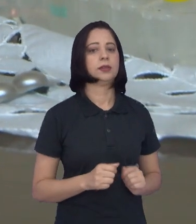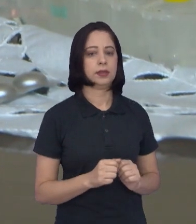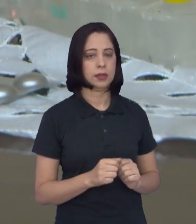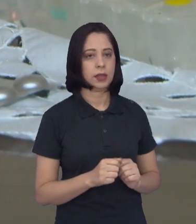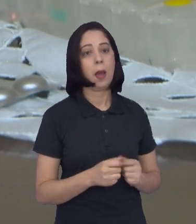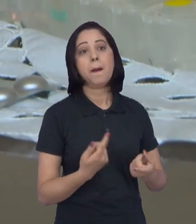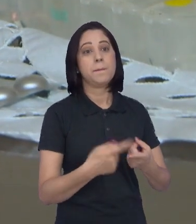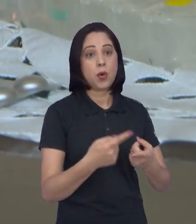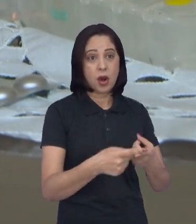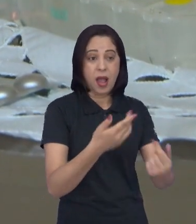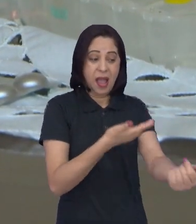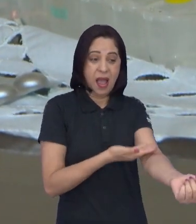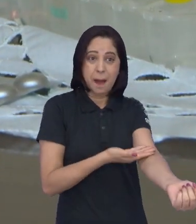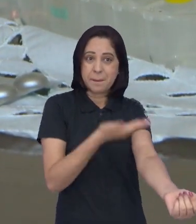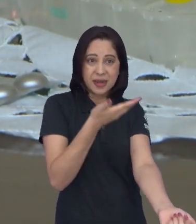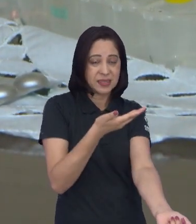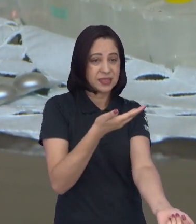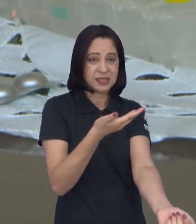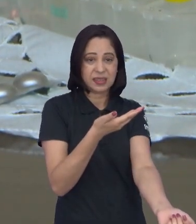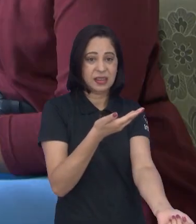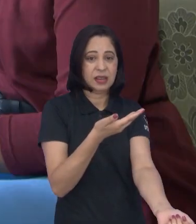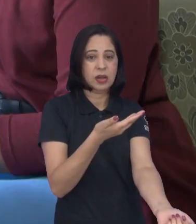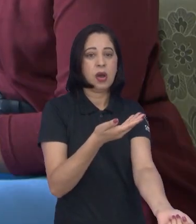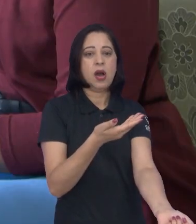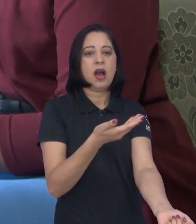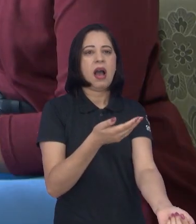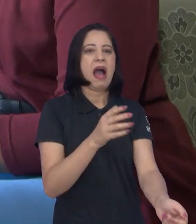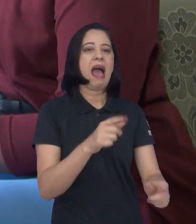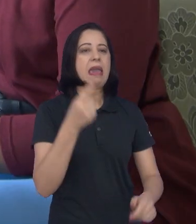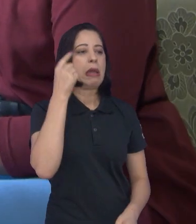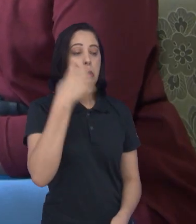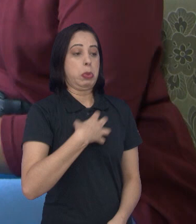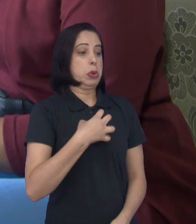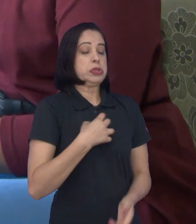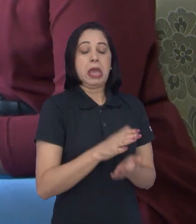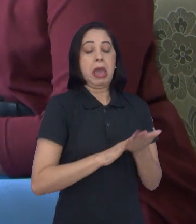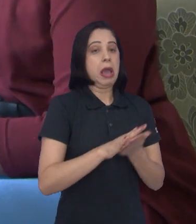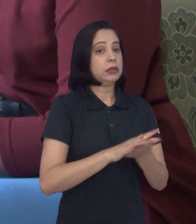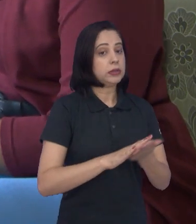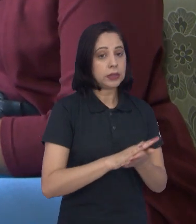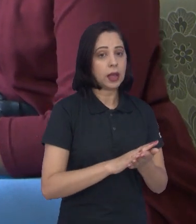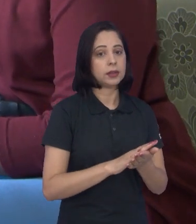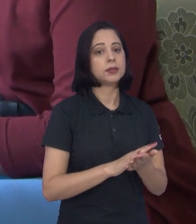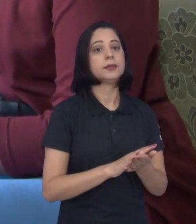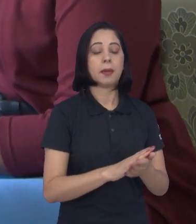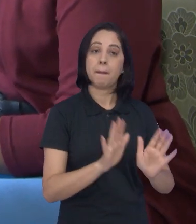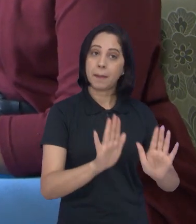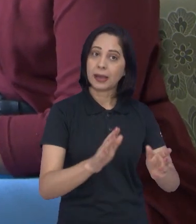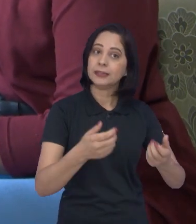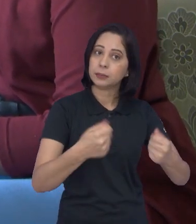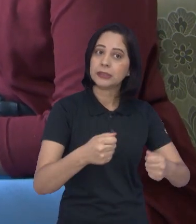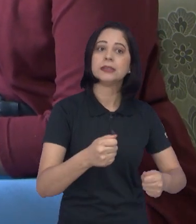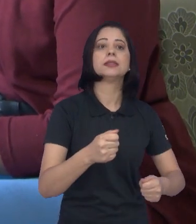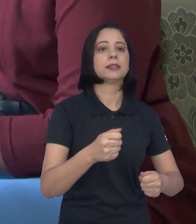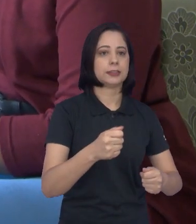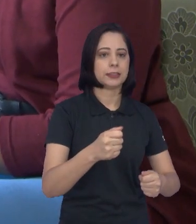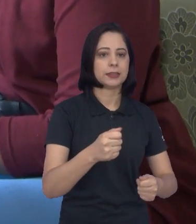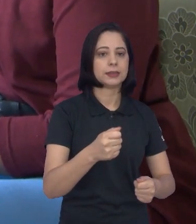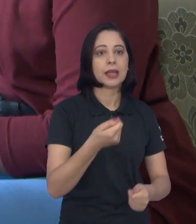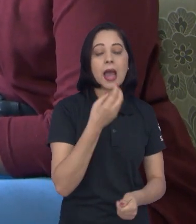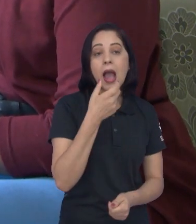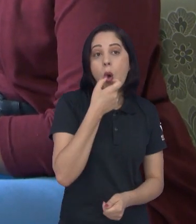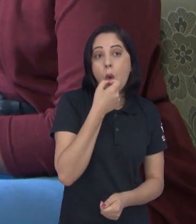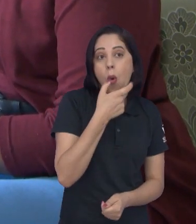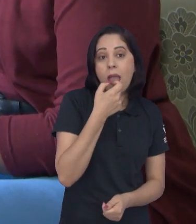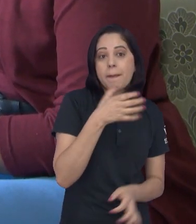a pressão a gente não acha que tá Alta ou não a gente tem que tomar o remédio e o Segredo é